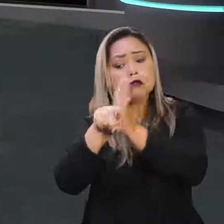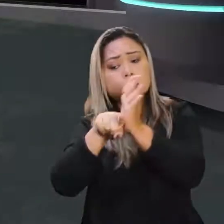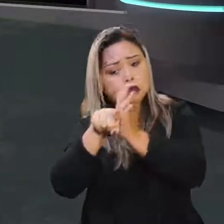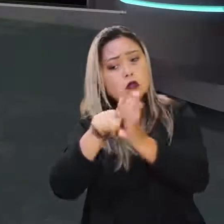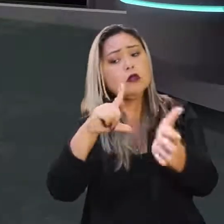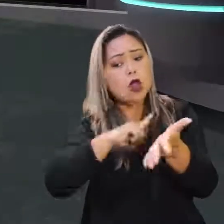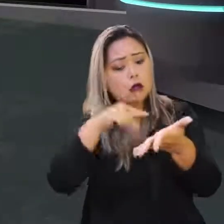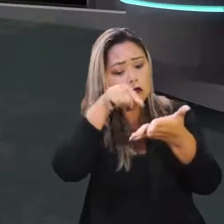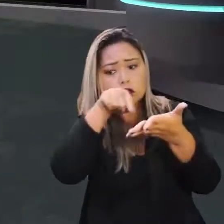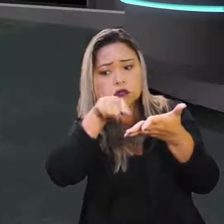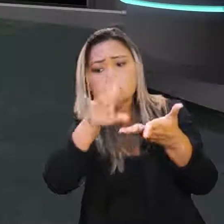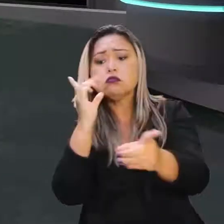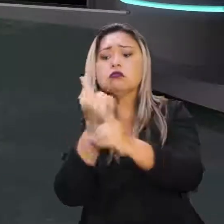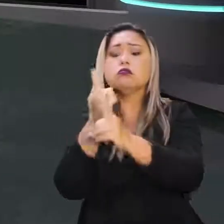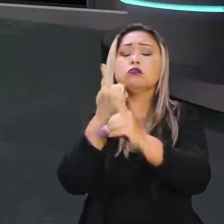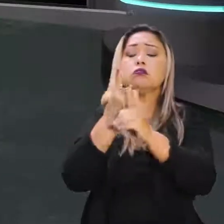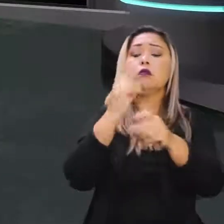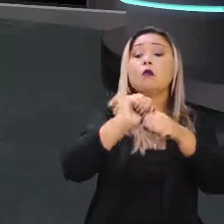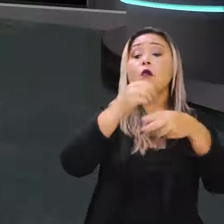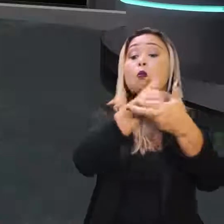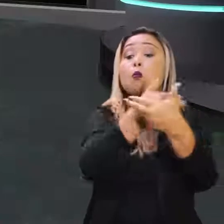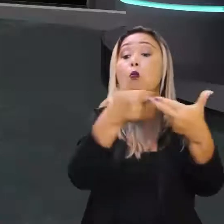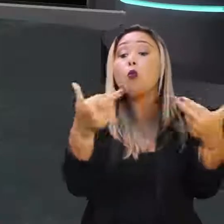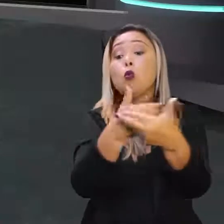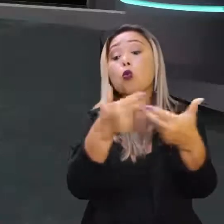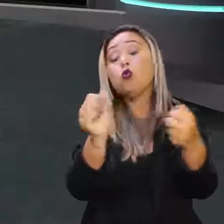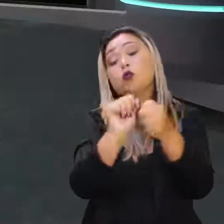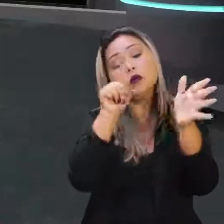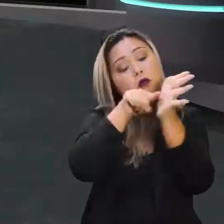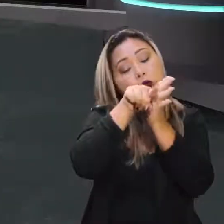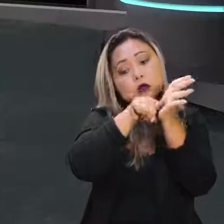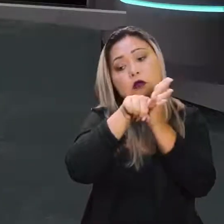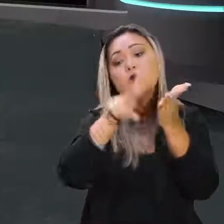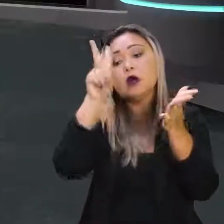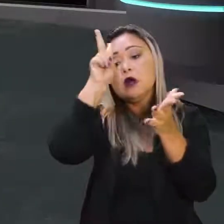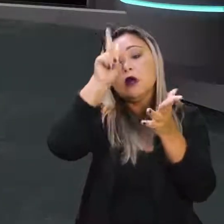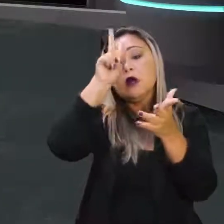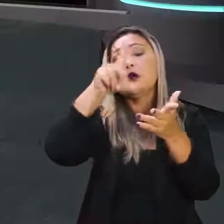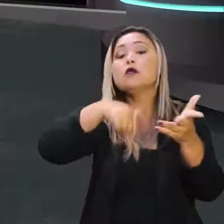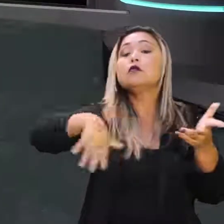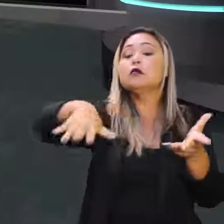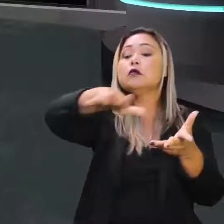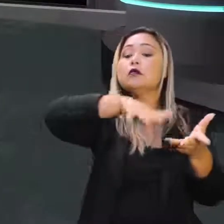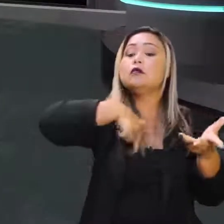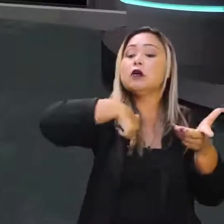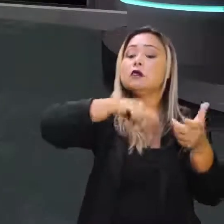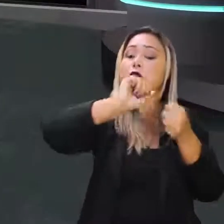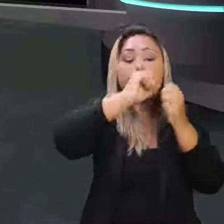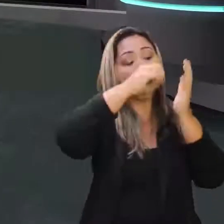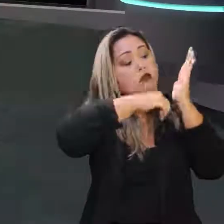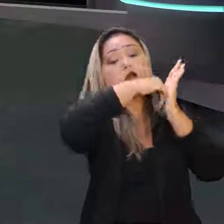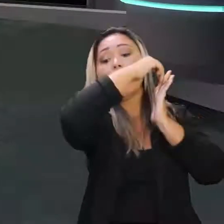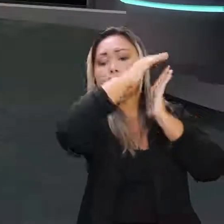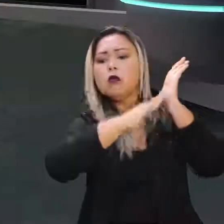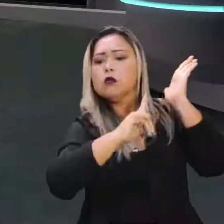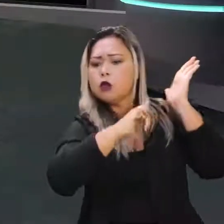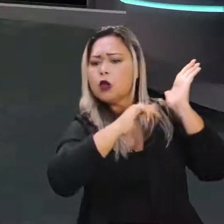de muitos pesquisadores da história, né, professor? E não vamos esquecer também que muitos desses trabalhos foram